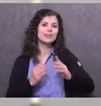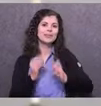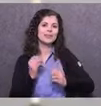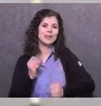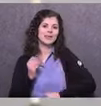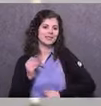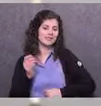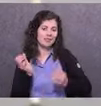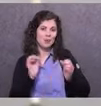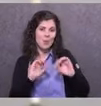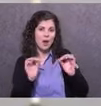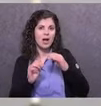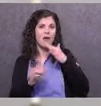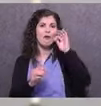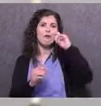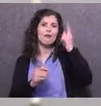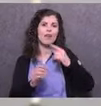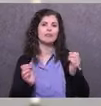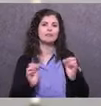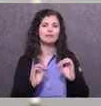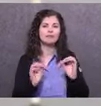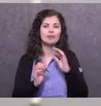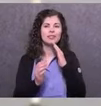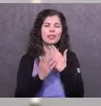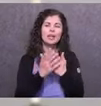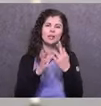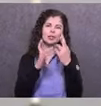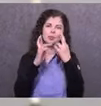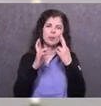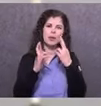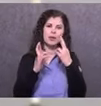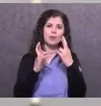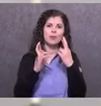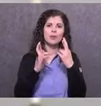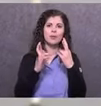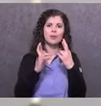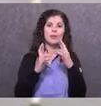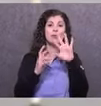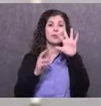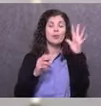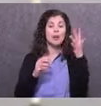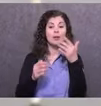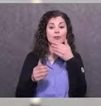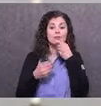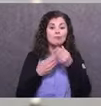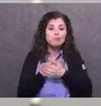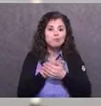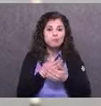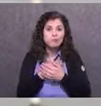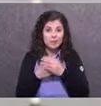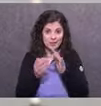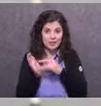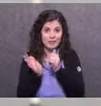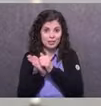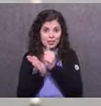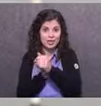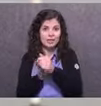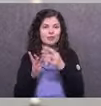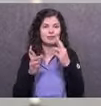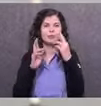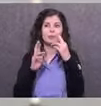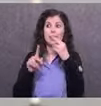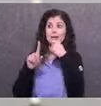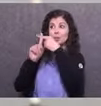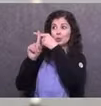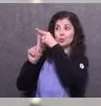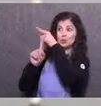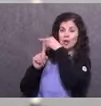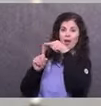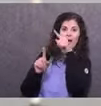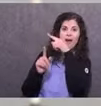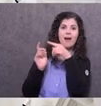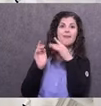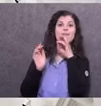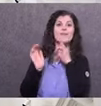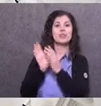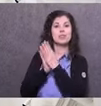que, à semelhança do centurião do Evangelho, descubram em Cristo crucificado o Filho de Deus,